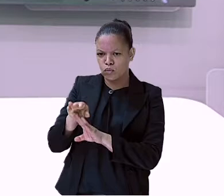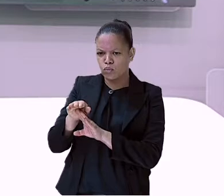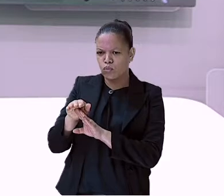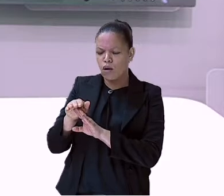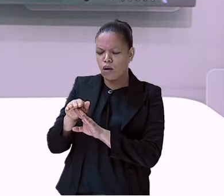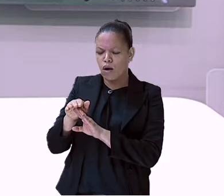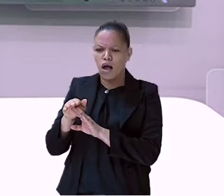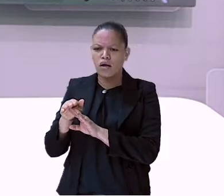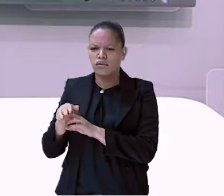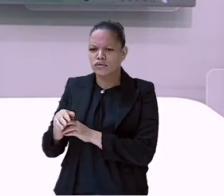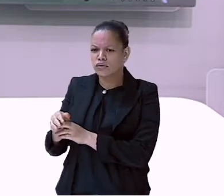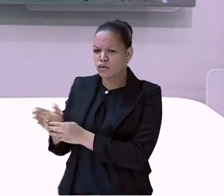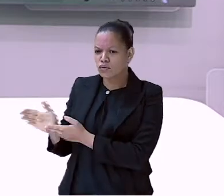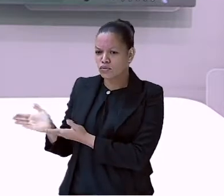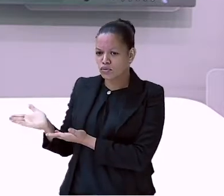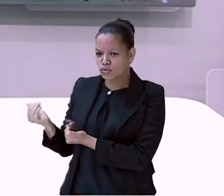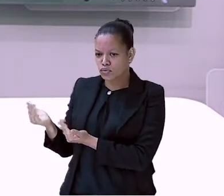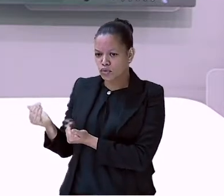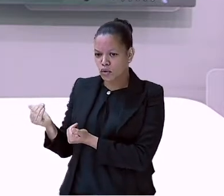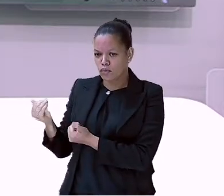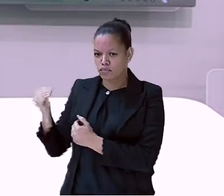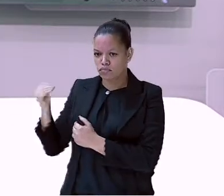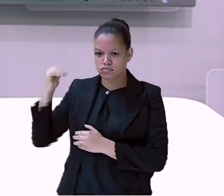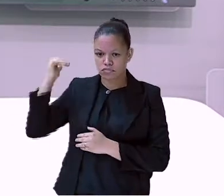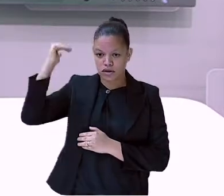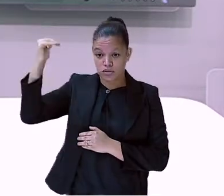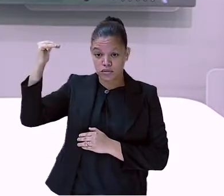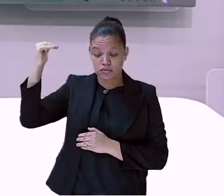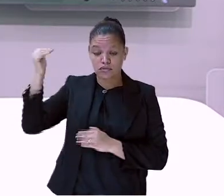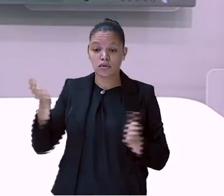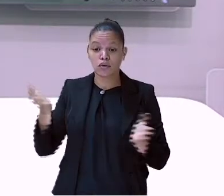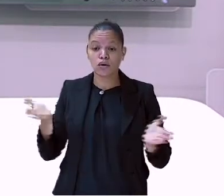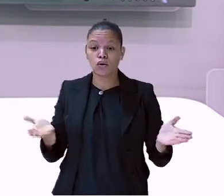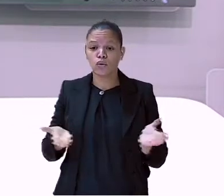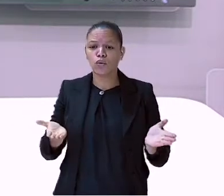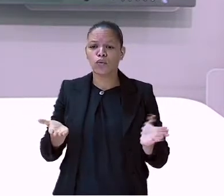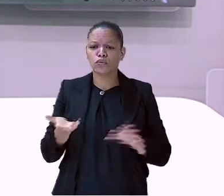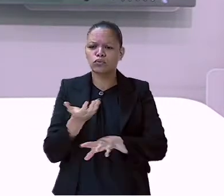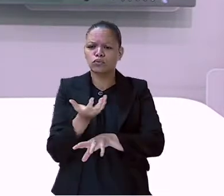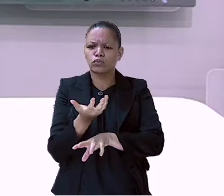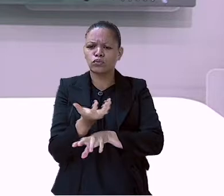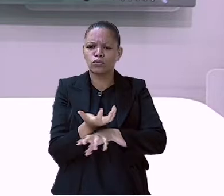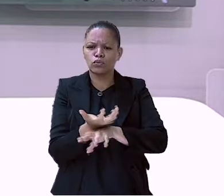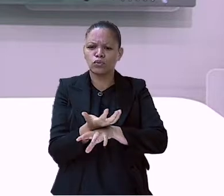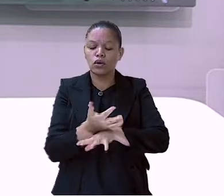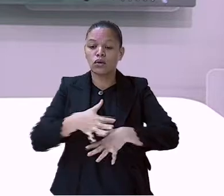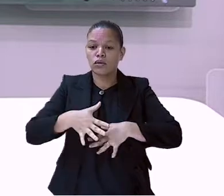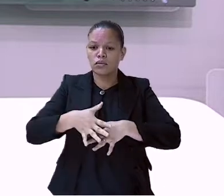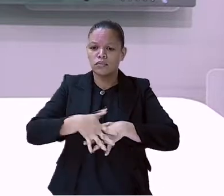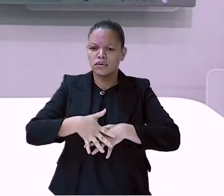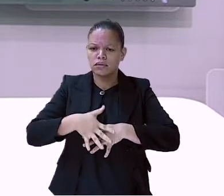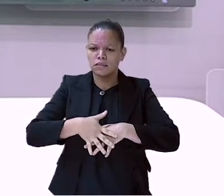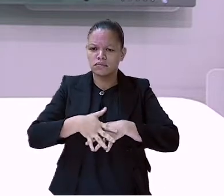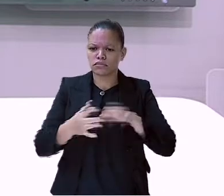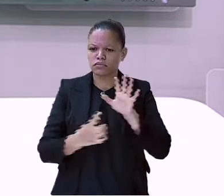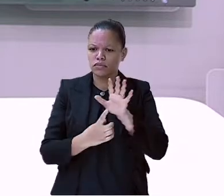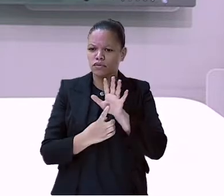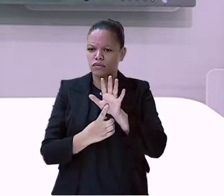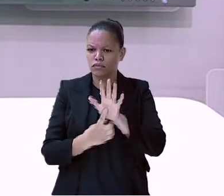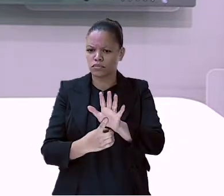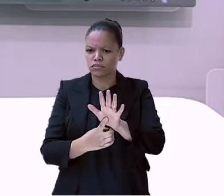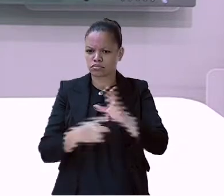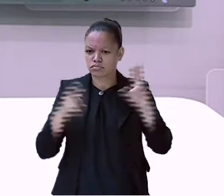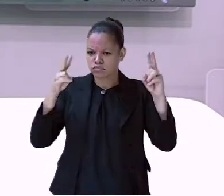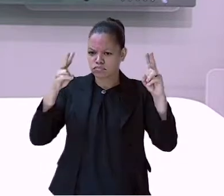nas nossas aulas de matemática, nós vamos falar a respeito de medidas de comprimento